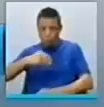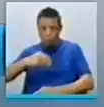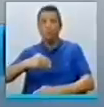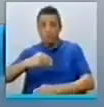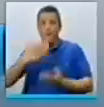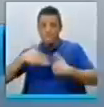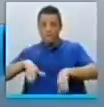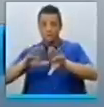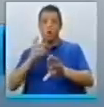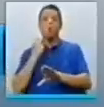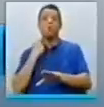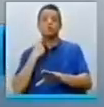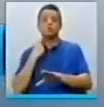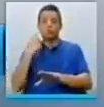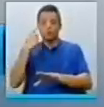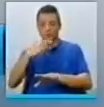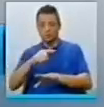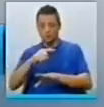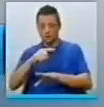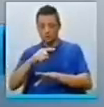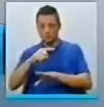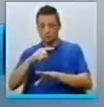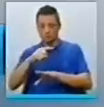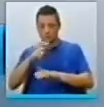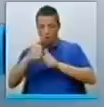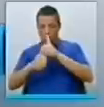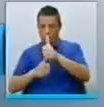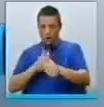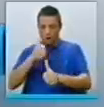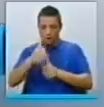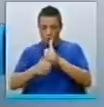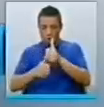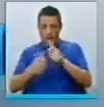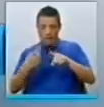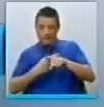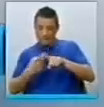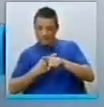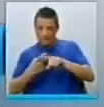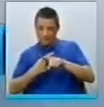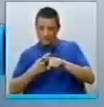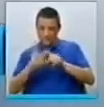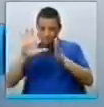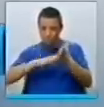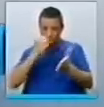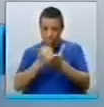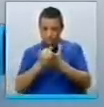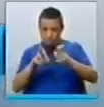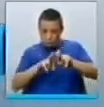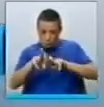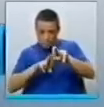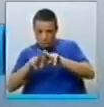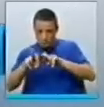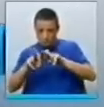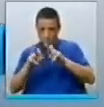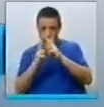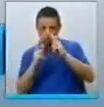que tem grande digamos tem grande concorrência e que tem tido sempre um um número muito elevado de estudantes a